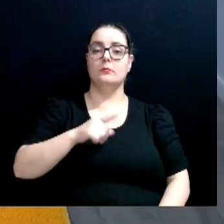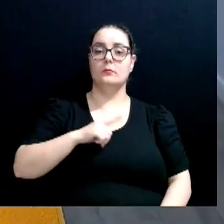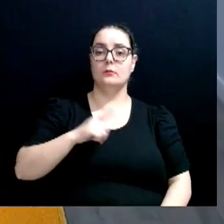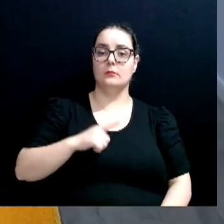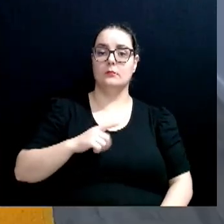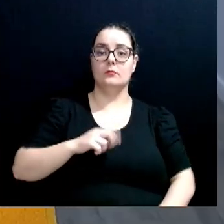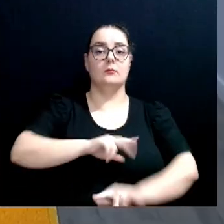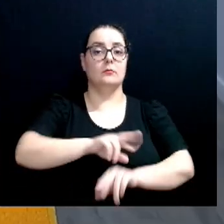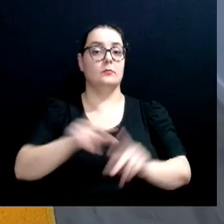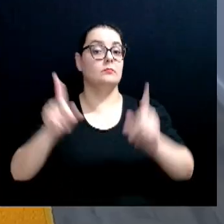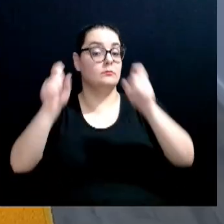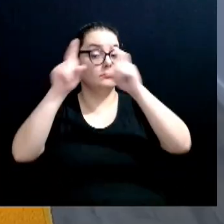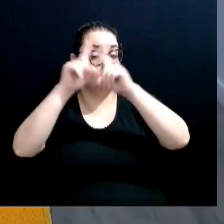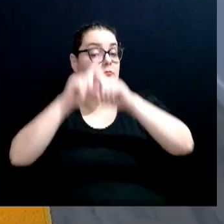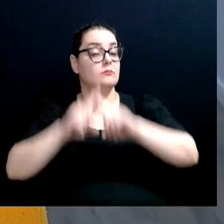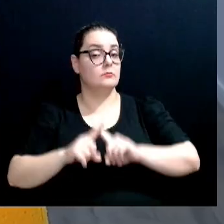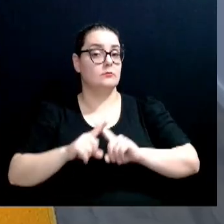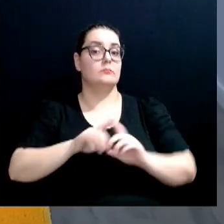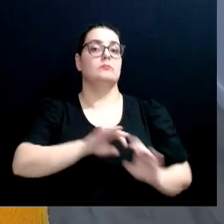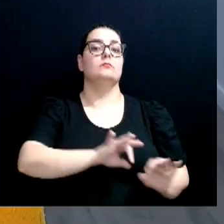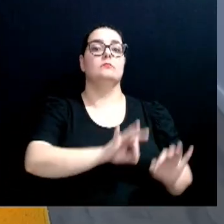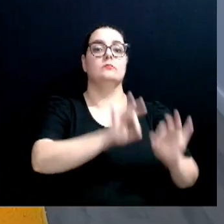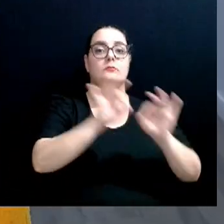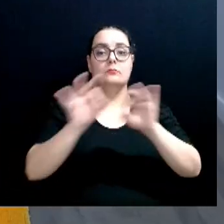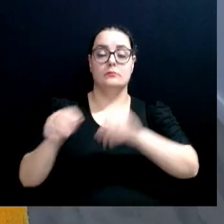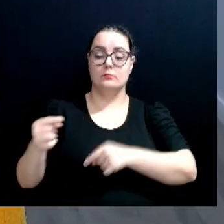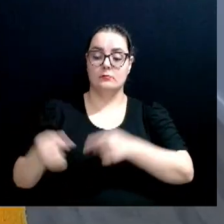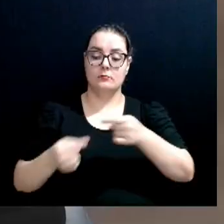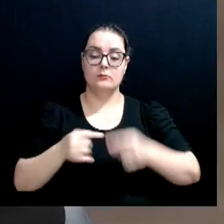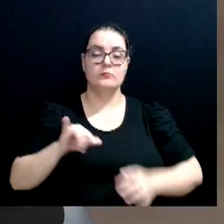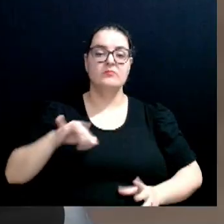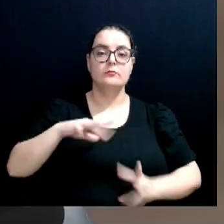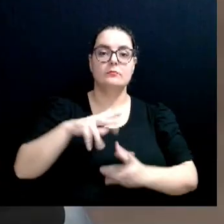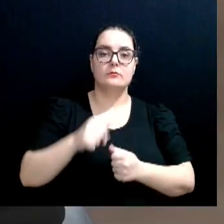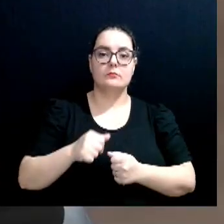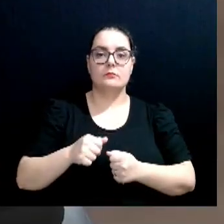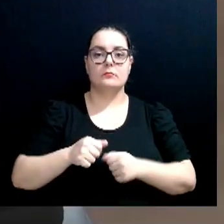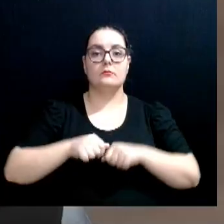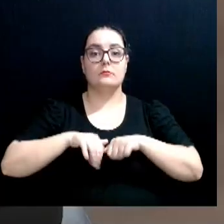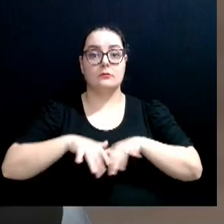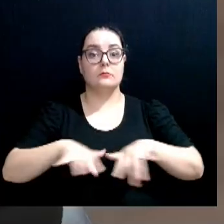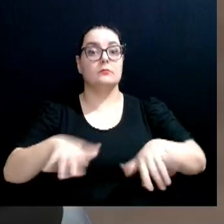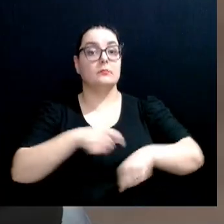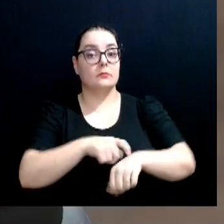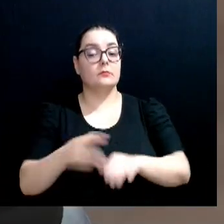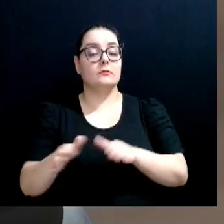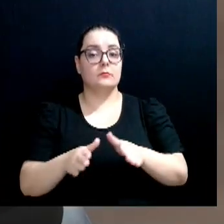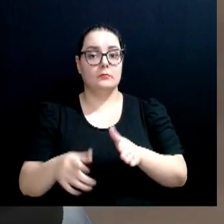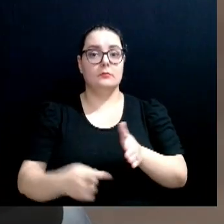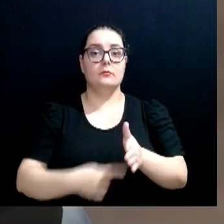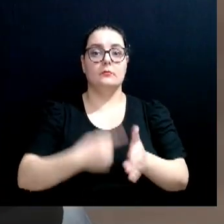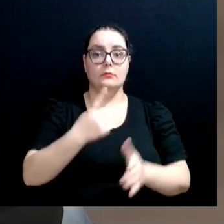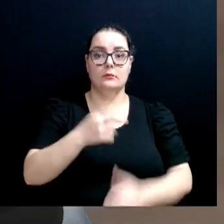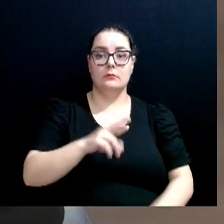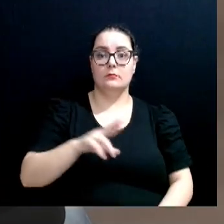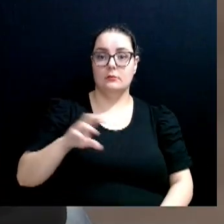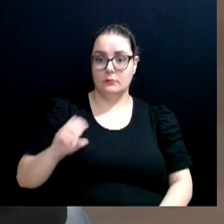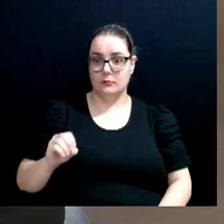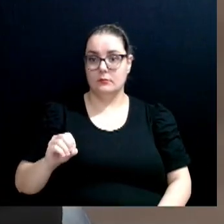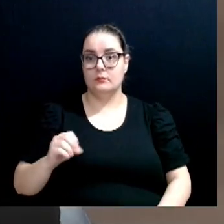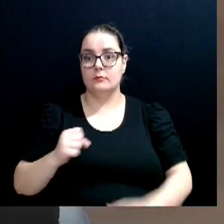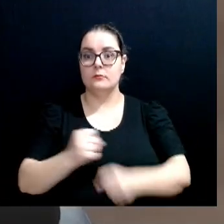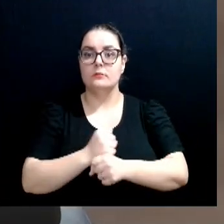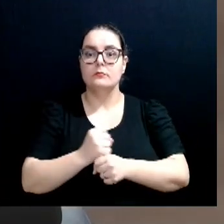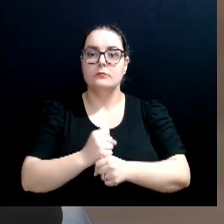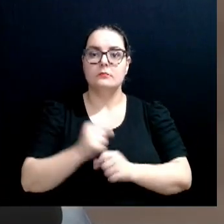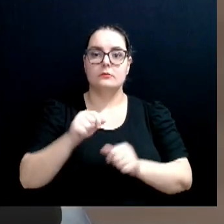desafios para acompanhar esse debate internacional que aqueceu nesse momento. Na primeira reunião ordinária do ano, realizada em fevereiro,